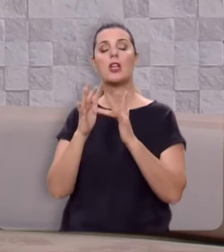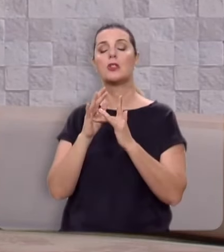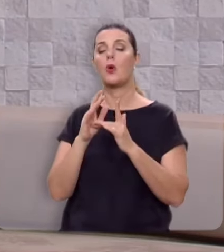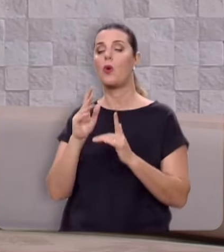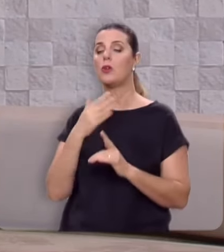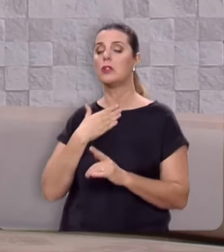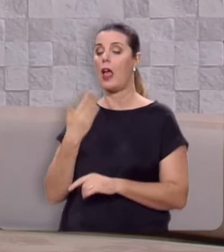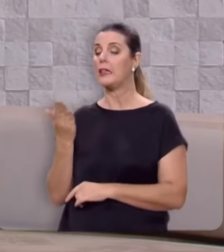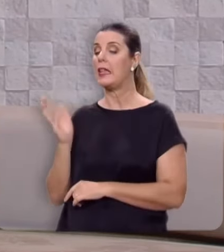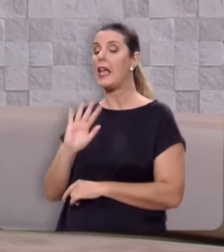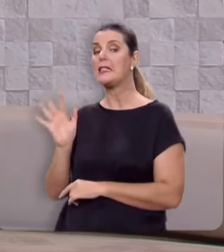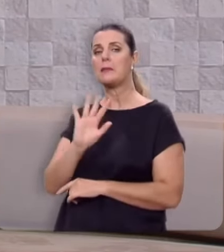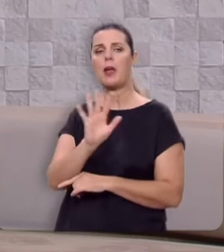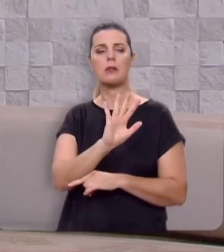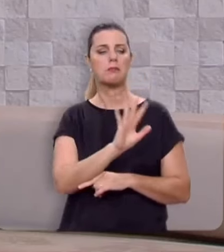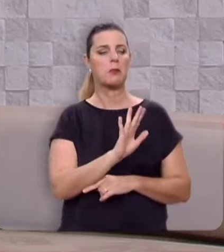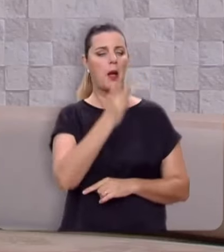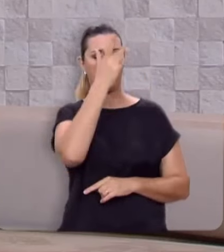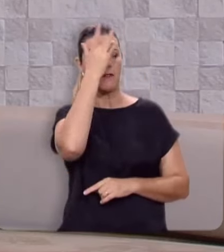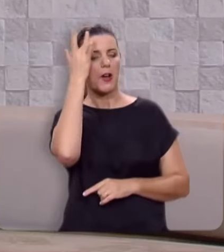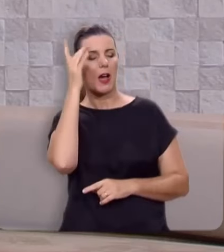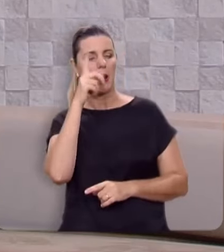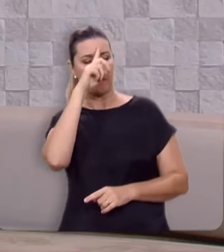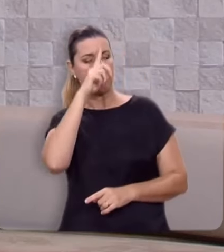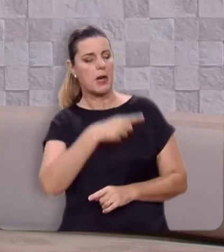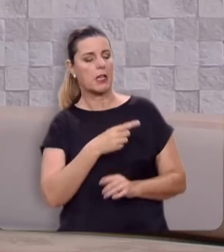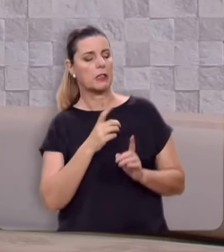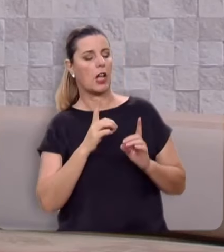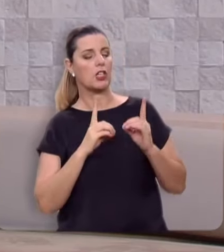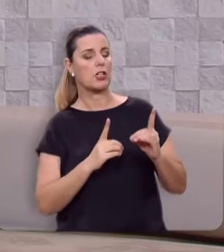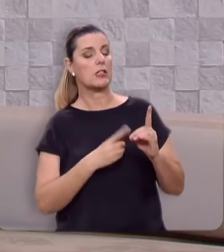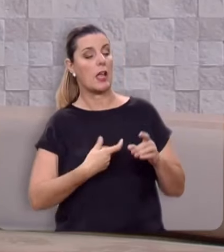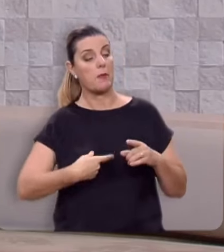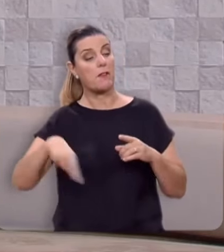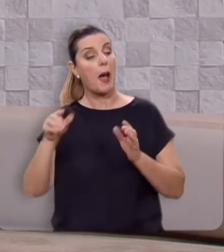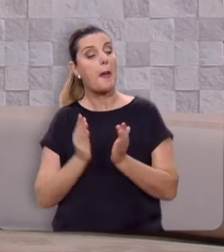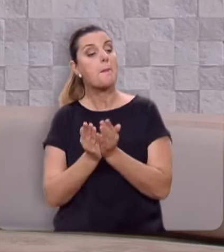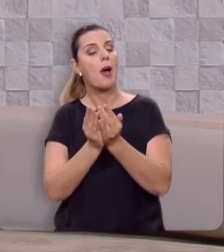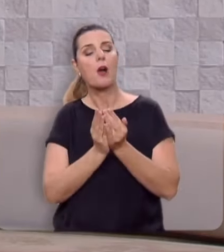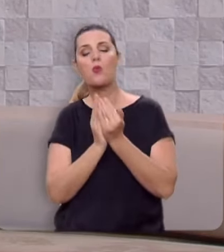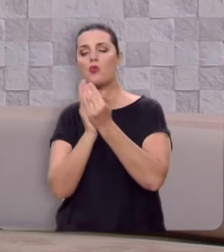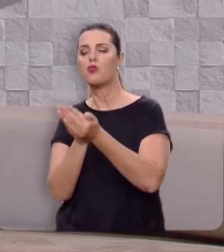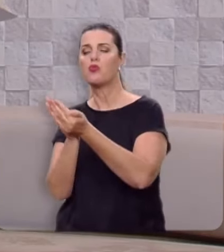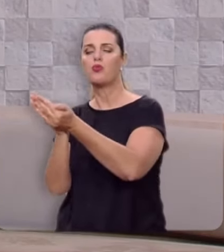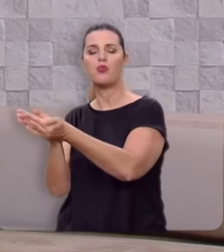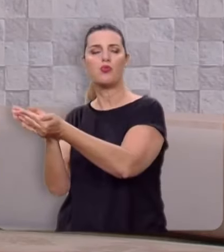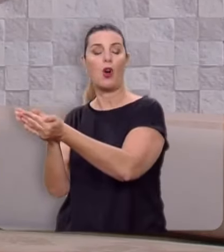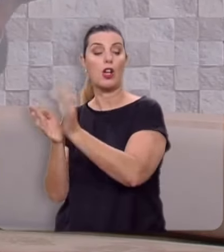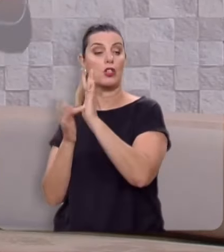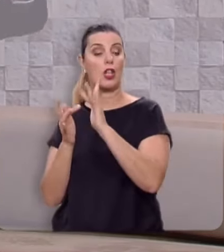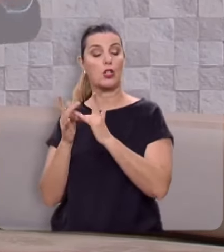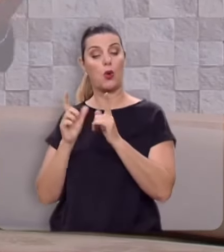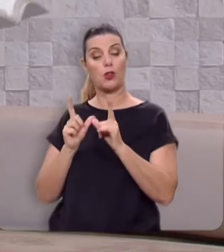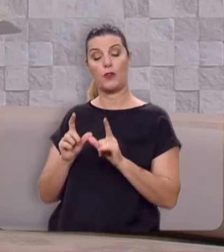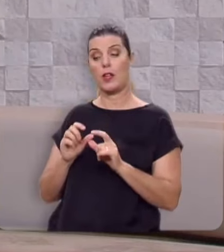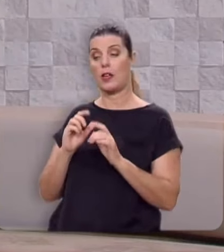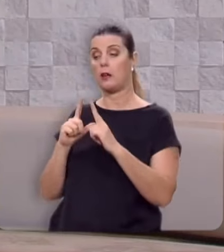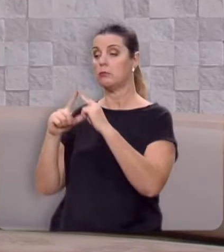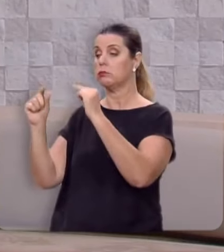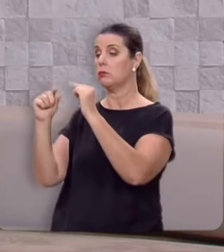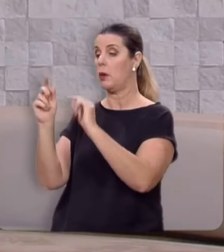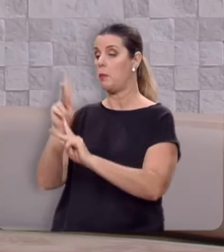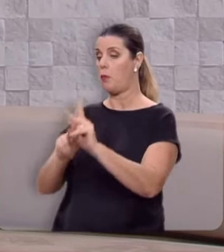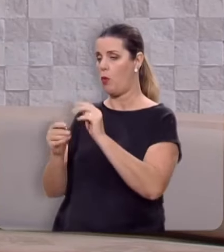despede os seus discípulos na frente, dando uma ordem para eles para entrar no barco e atravessar, enquanto Jesus ficava ali despedindo